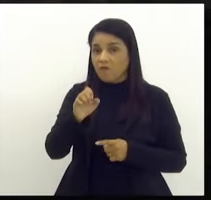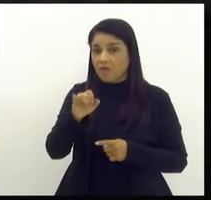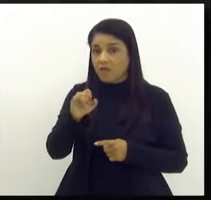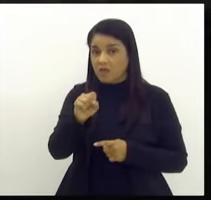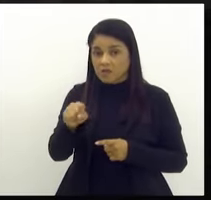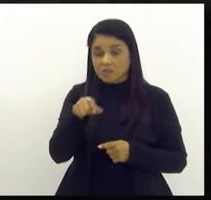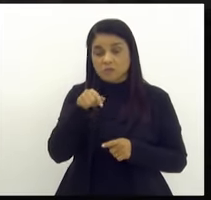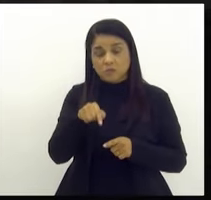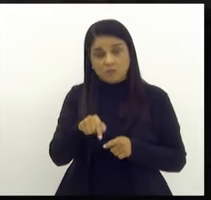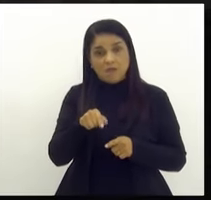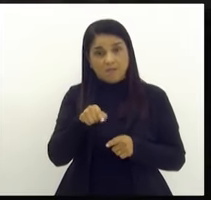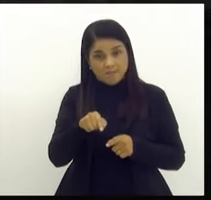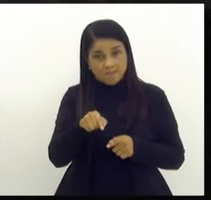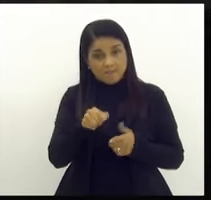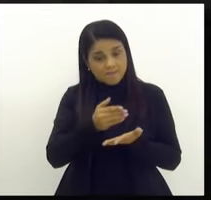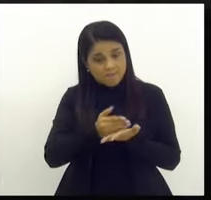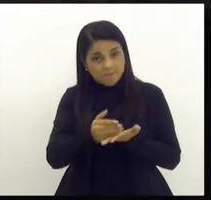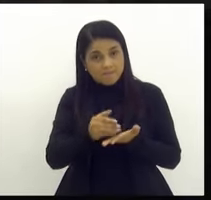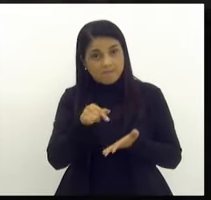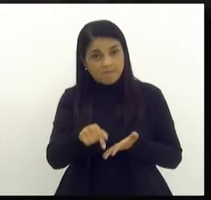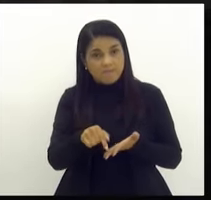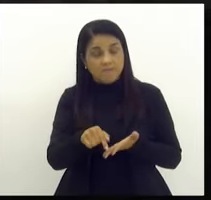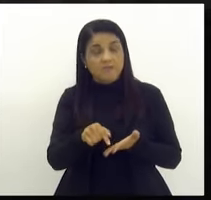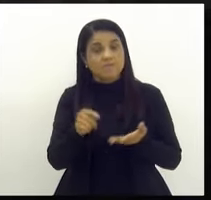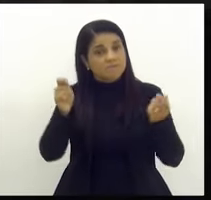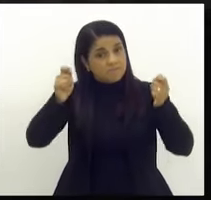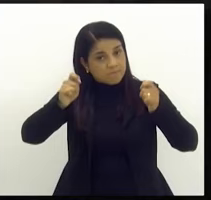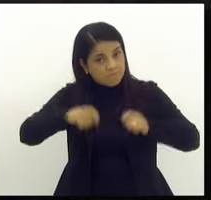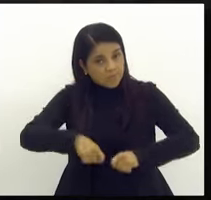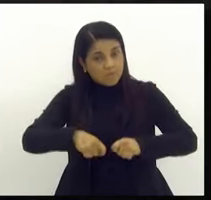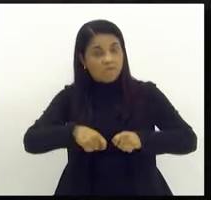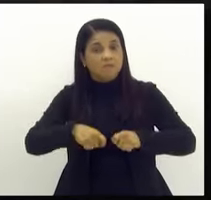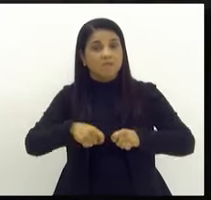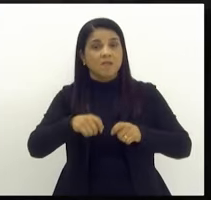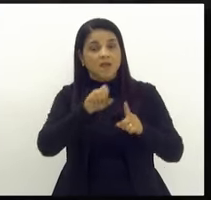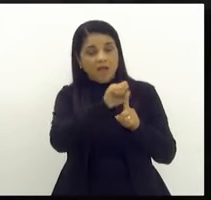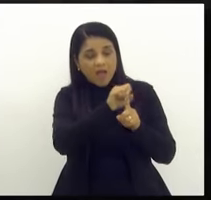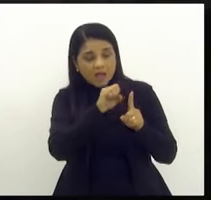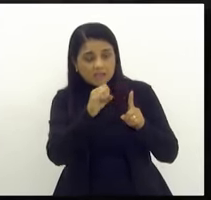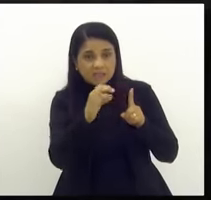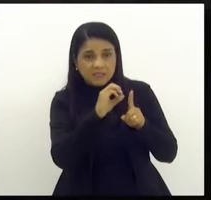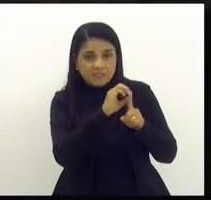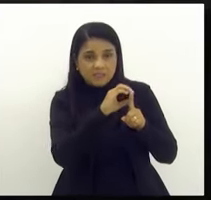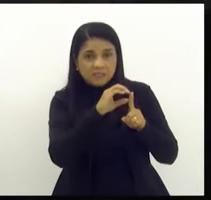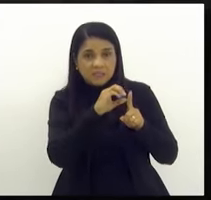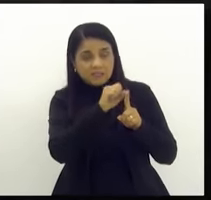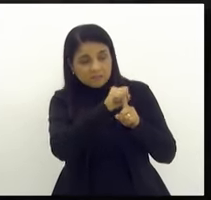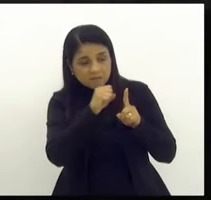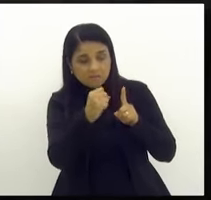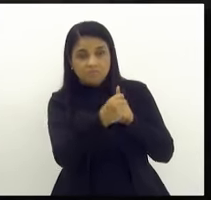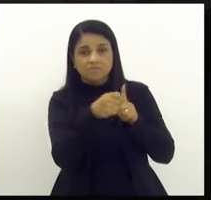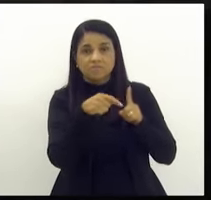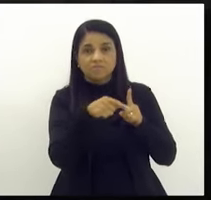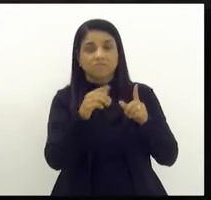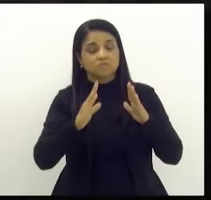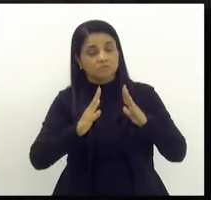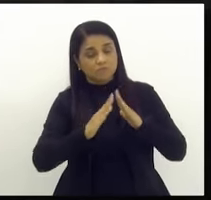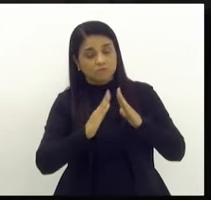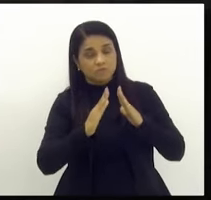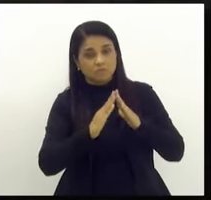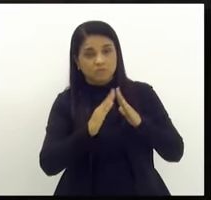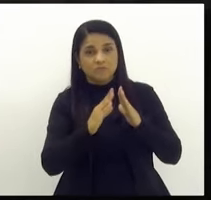dali que a gente tem a possibilidade de assistência técnica para as moradias eh